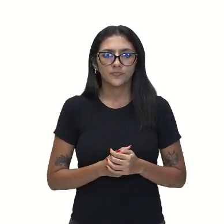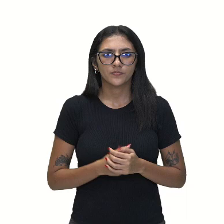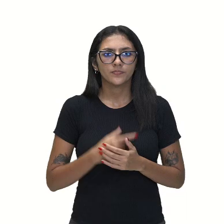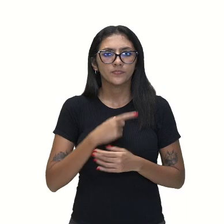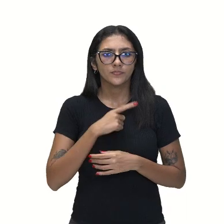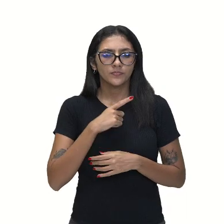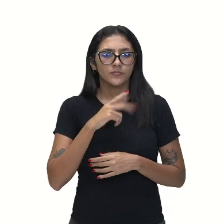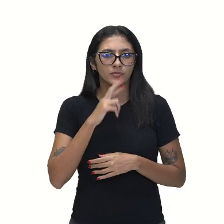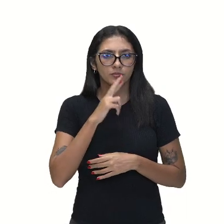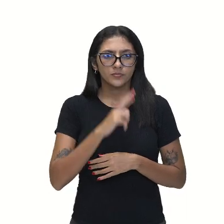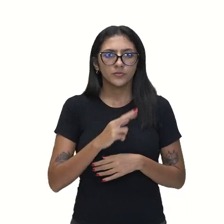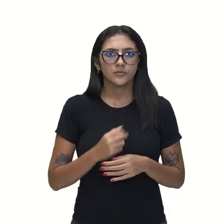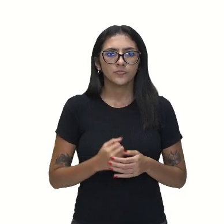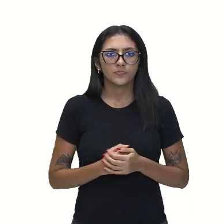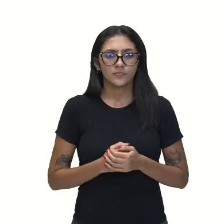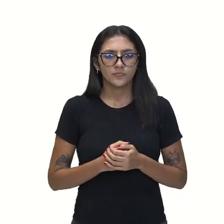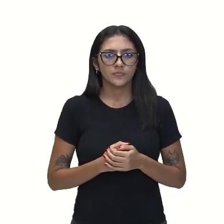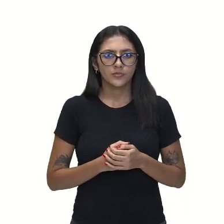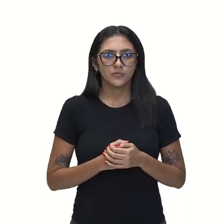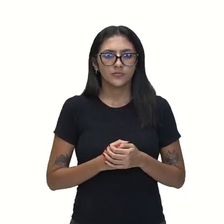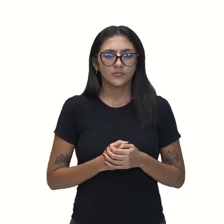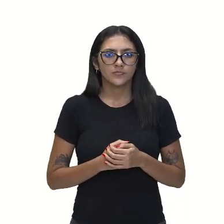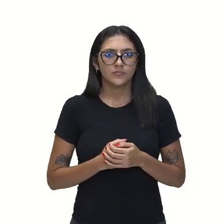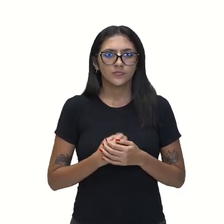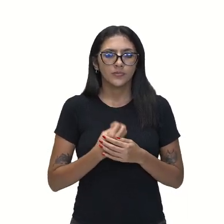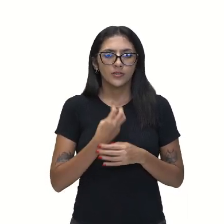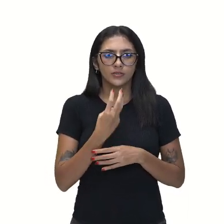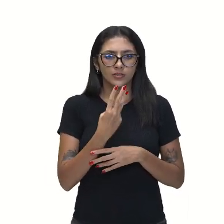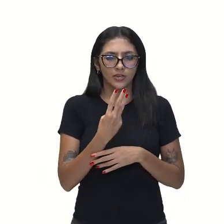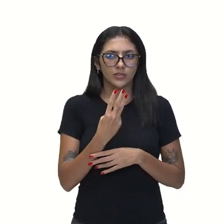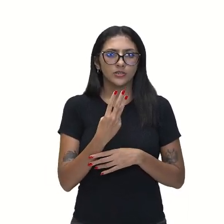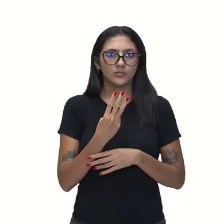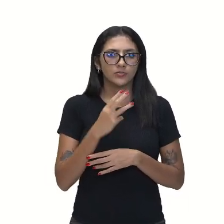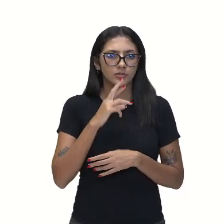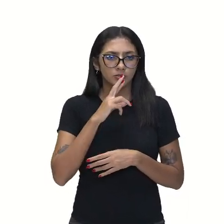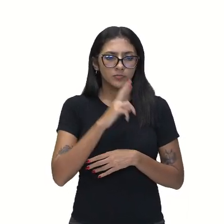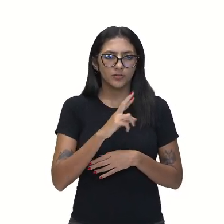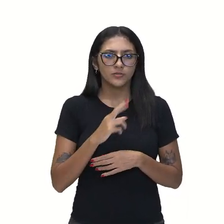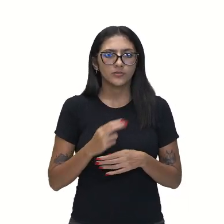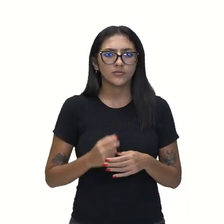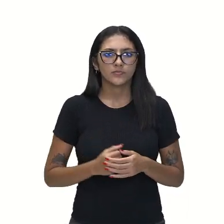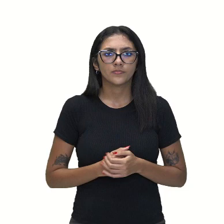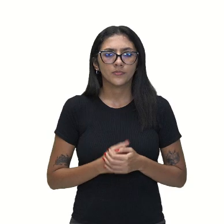3x sobre 2. Ou melhor,